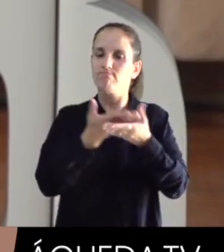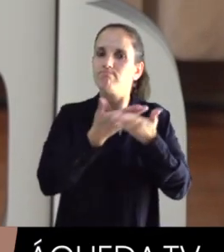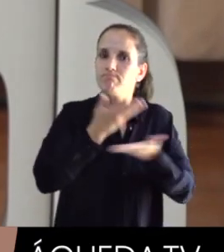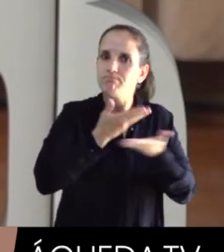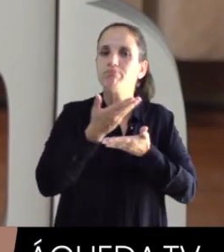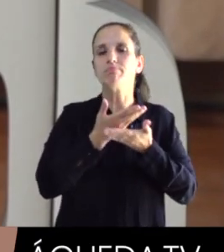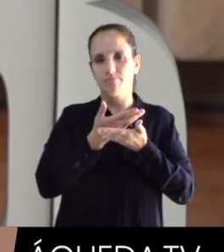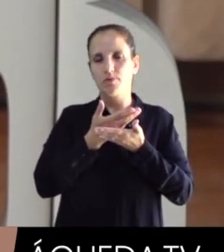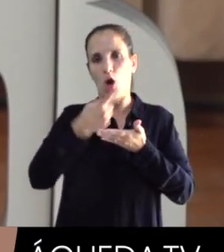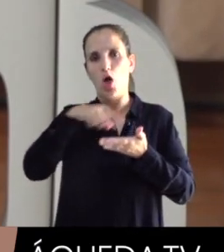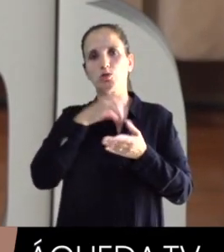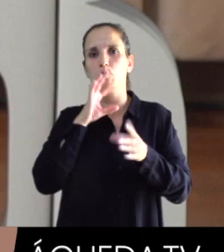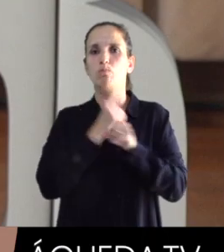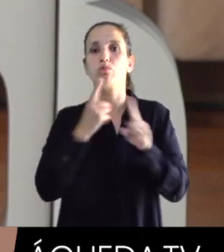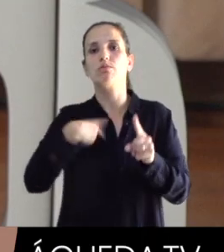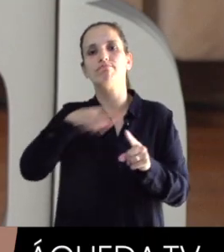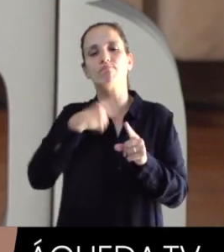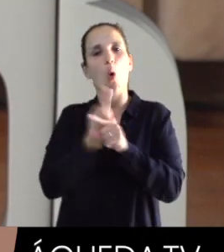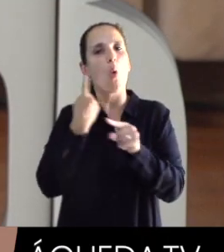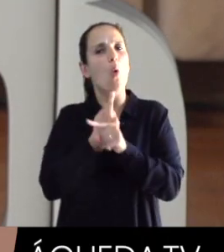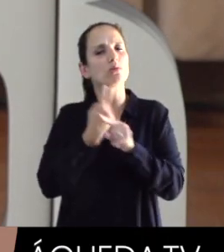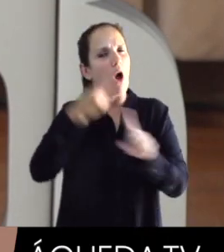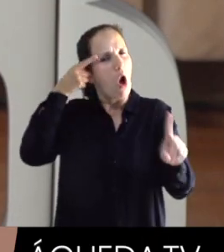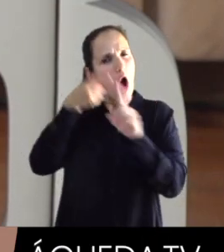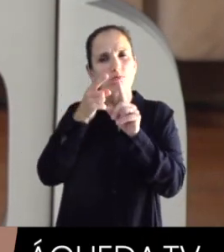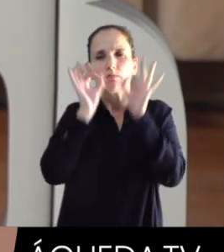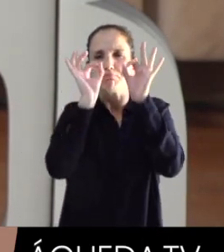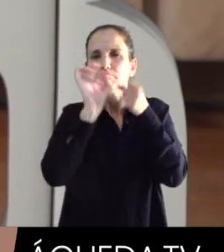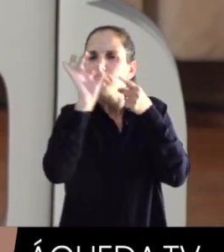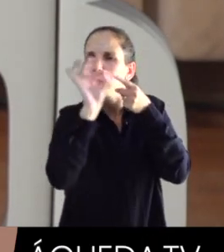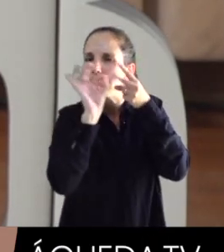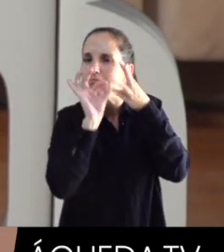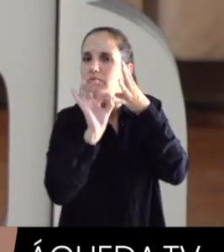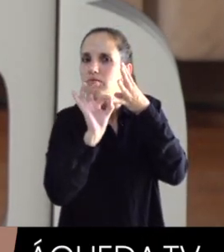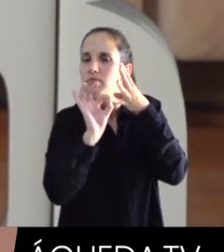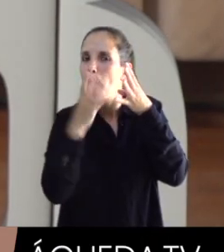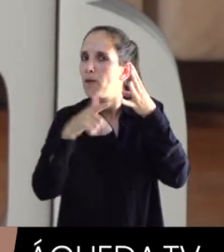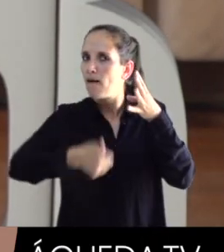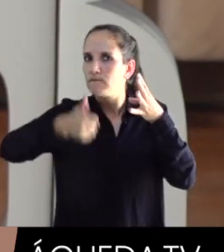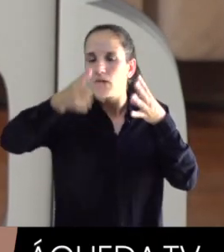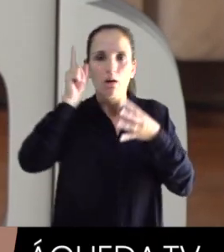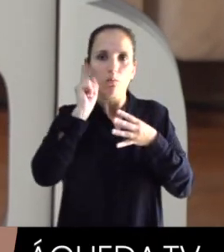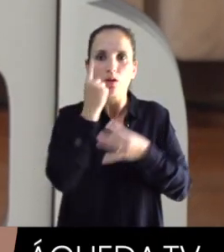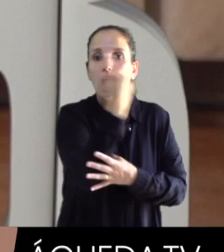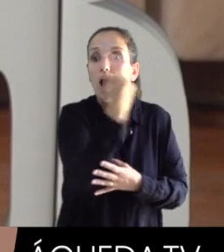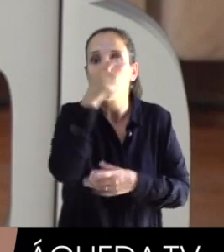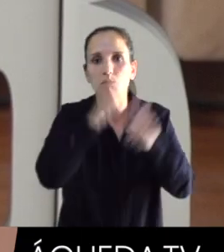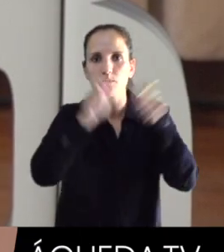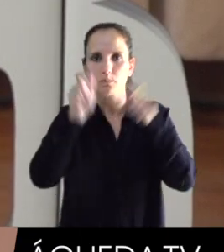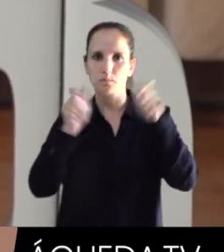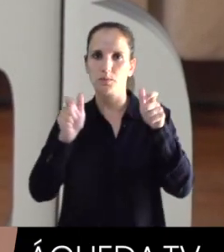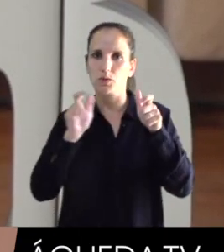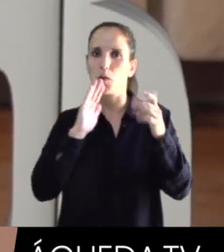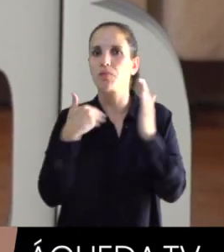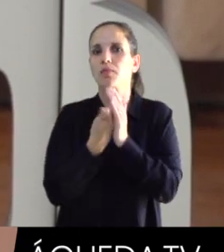irmandade, e que nos é muito caro, porque efetivamente são coisas muito objetivas e ao mesmo tempo absolutamente determinantes para cada pessoa